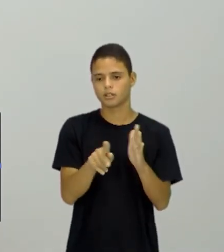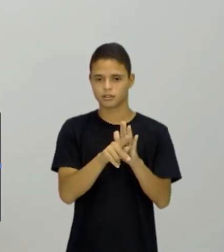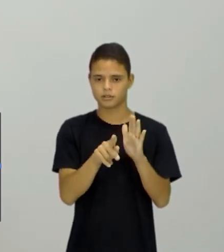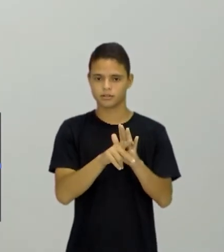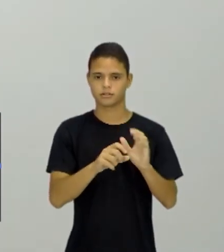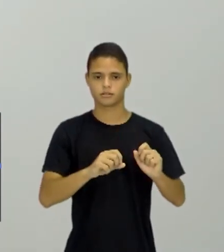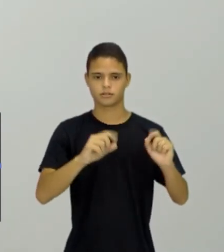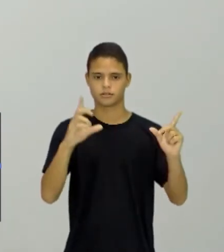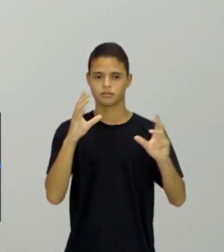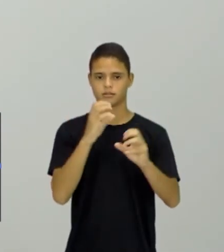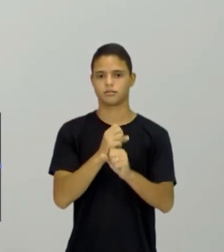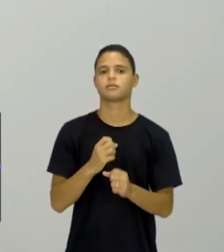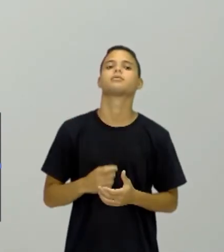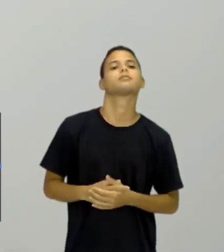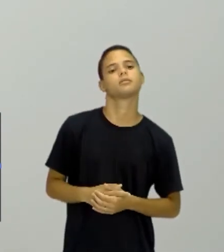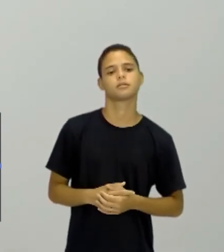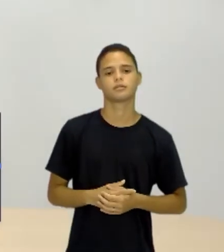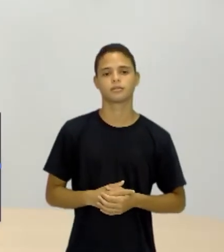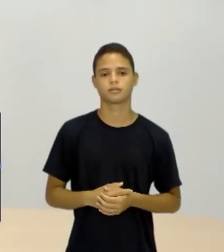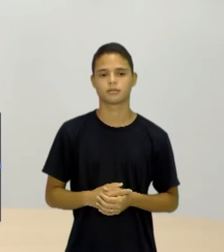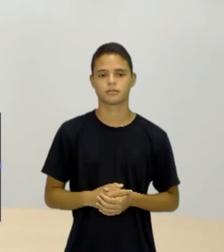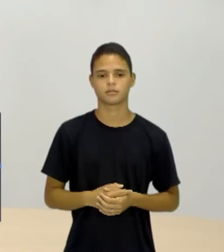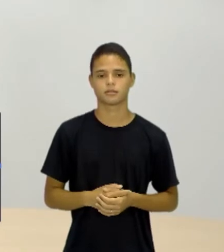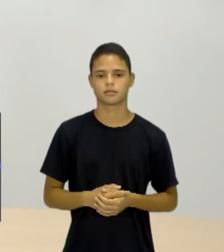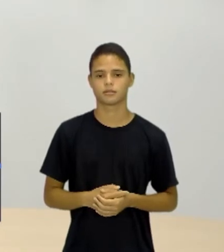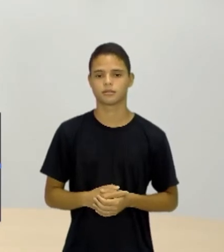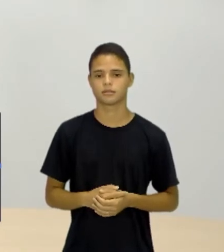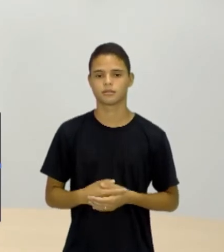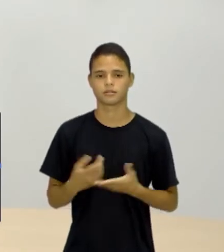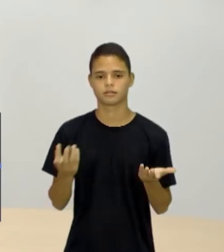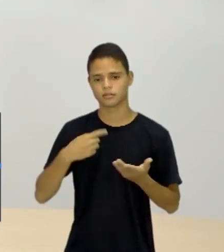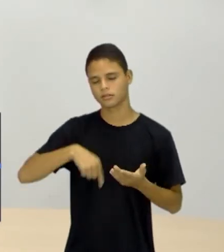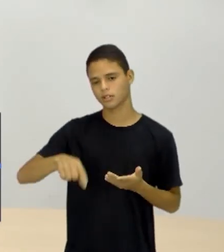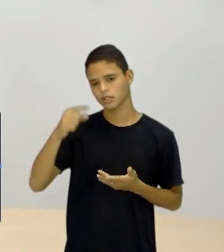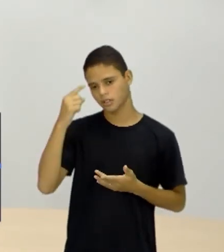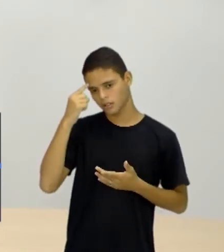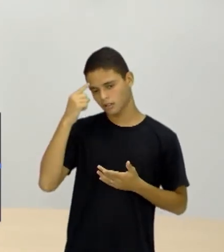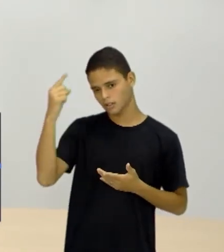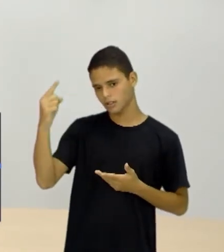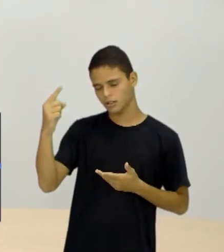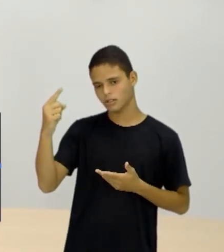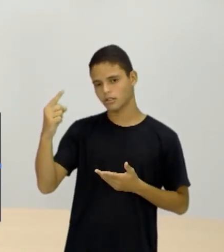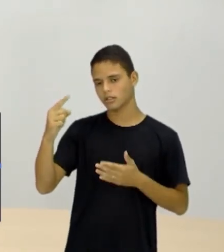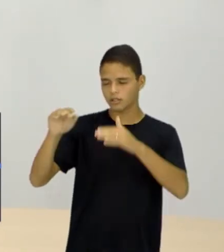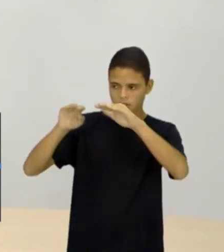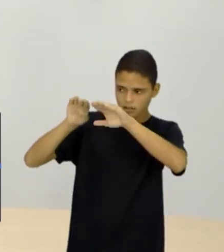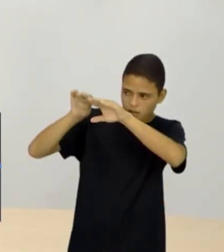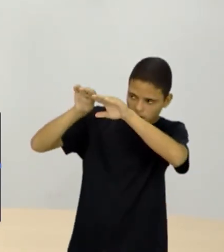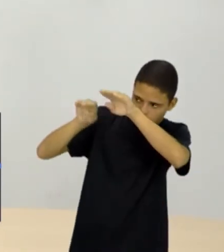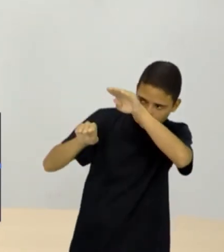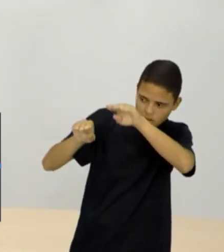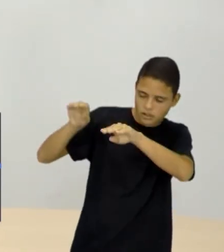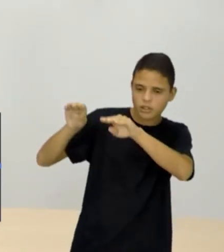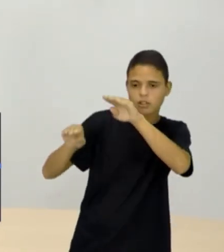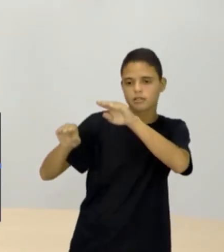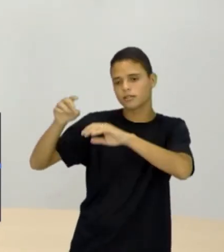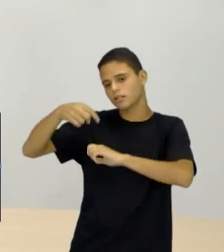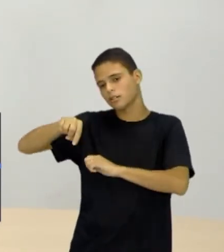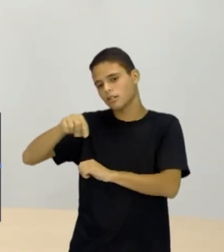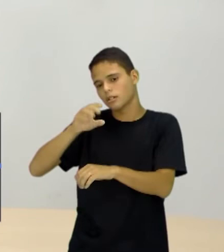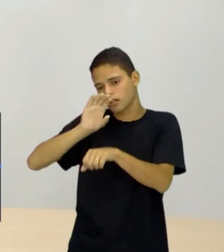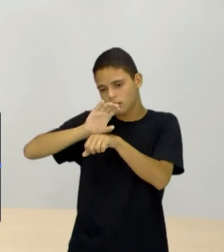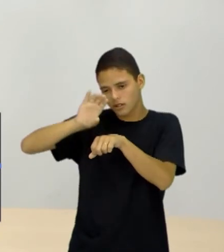gente trouxe. E é legal, né, Magno? Se a gente pensar dentro dessa escala que você falou aí, eu lembro sempre daquela aula que a gente teve, que a gente fez um curso